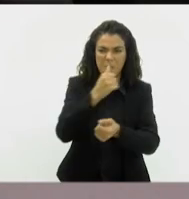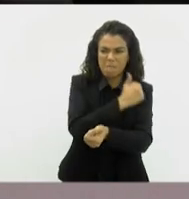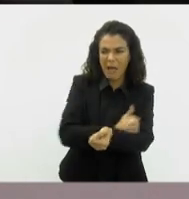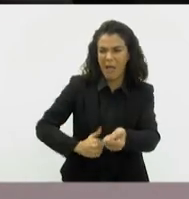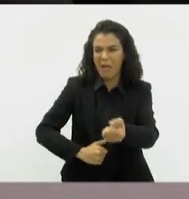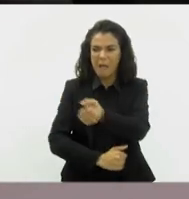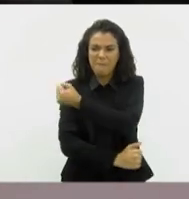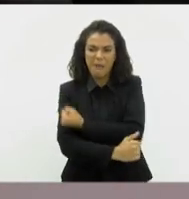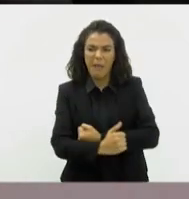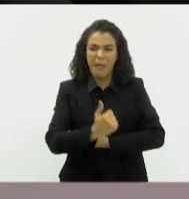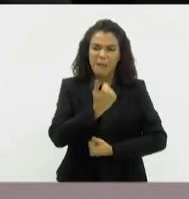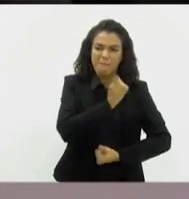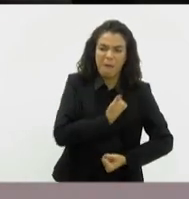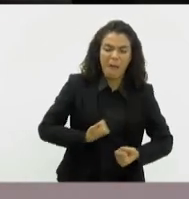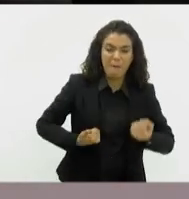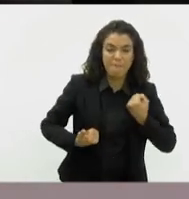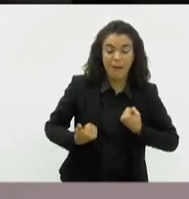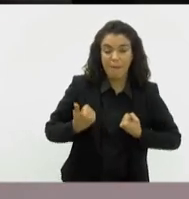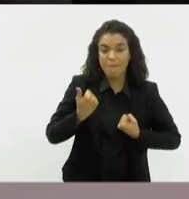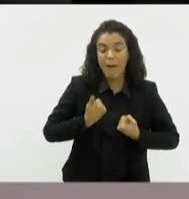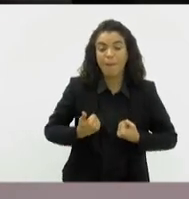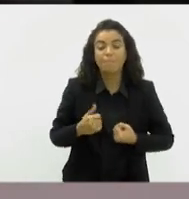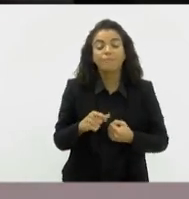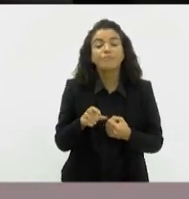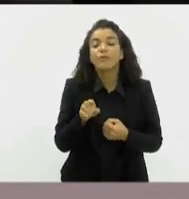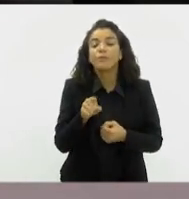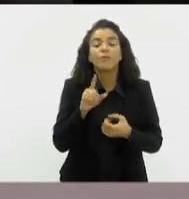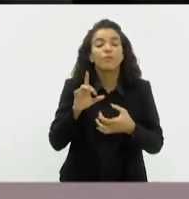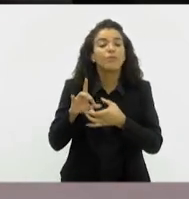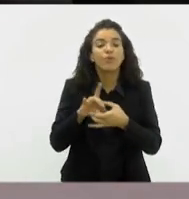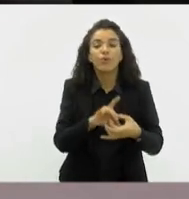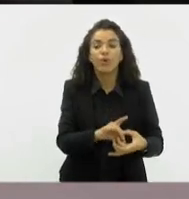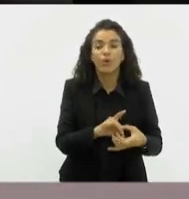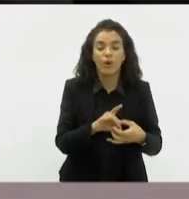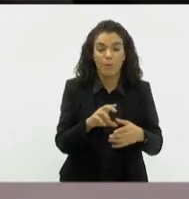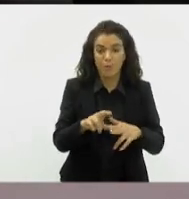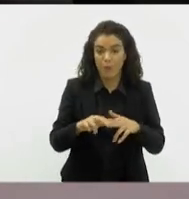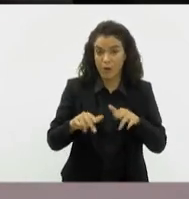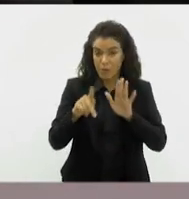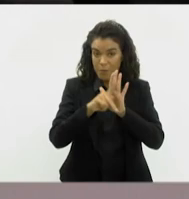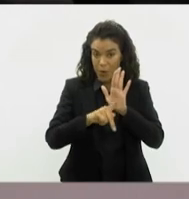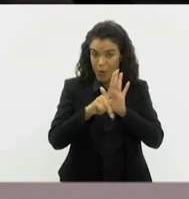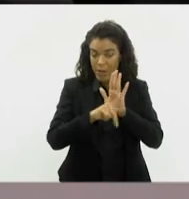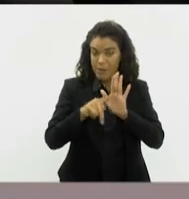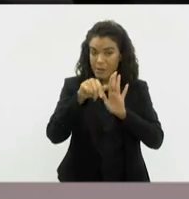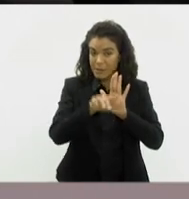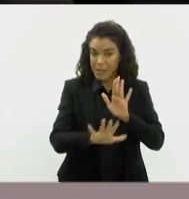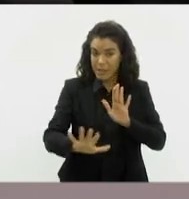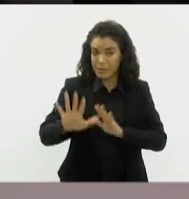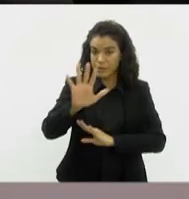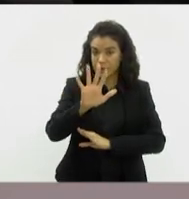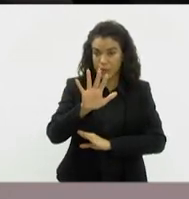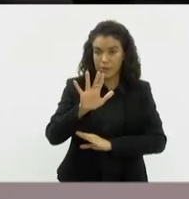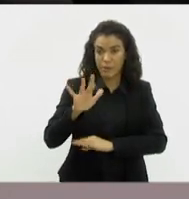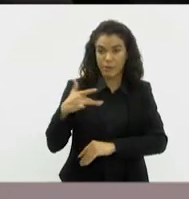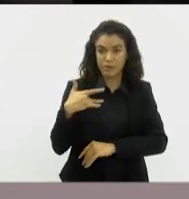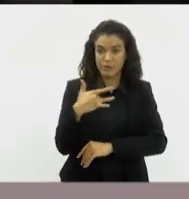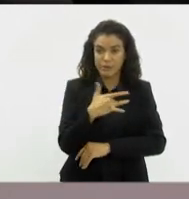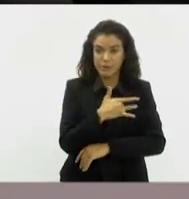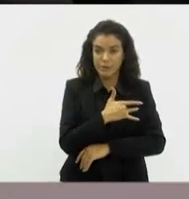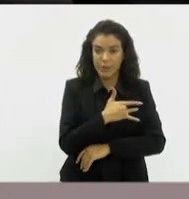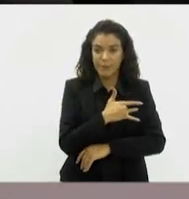automutilação, e só a minha contribuição vai no sentido de que, pelo Programa Nacional hoje de